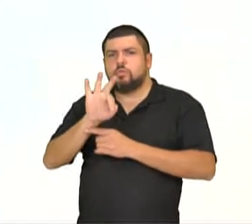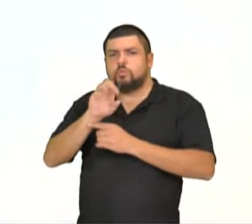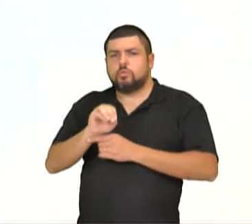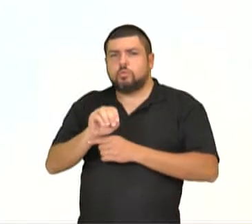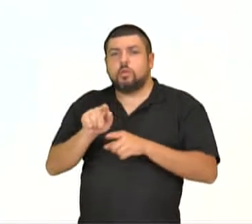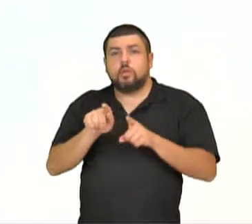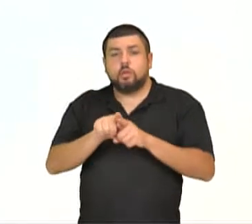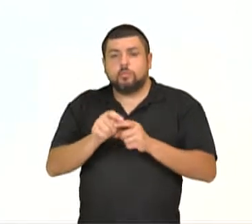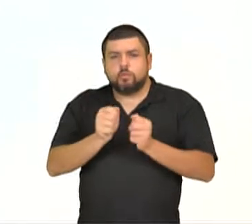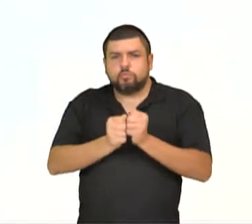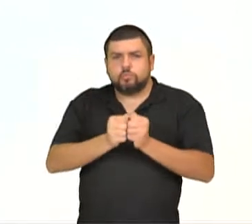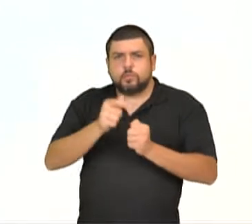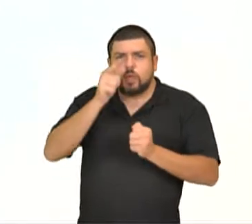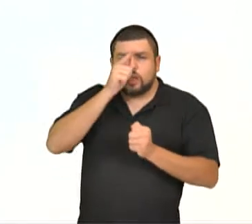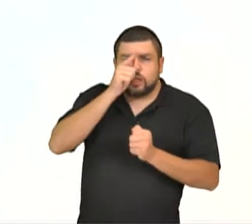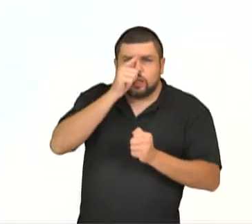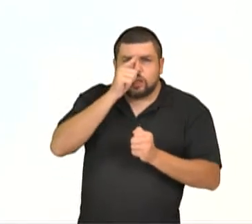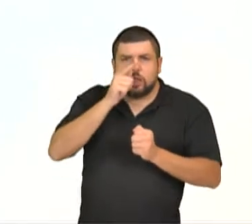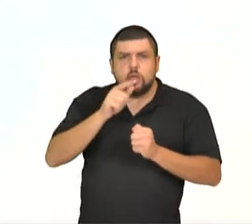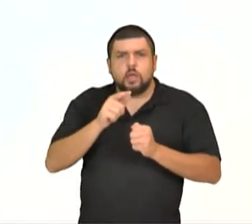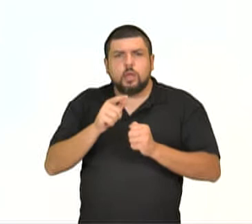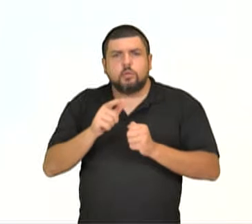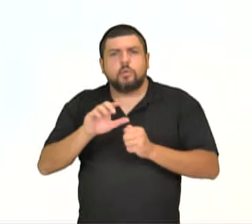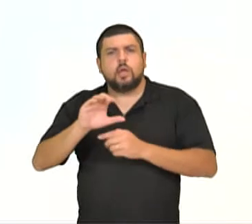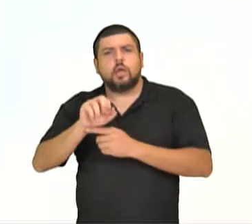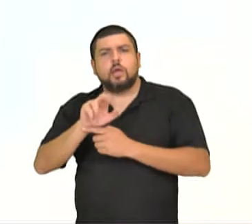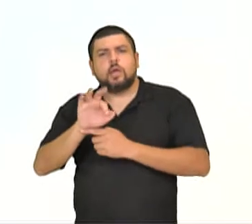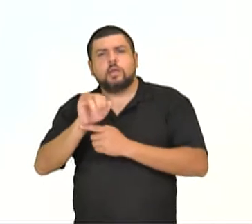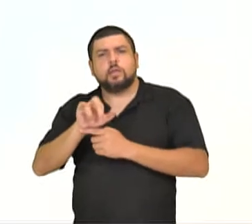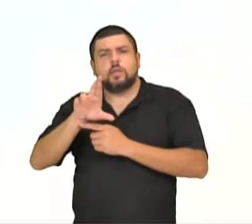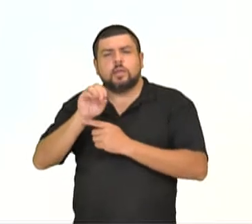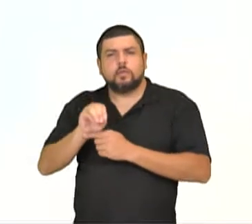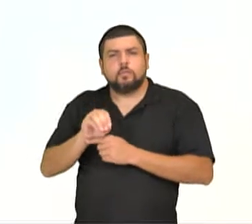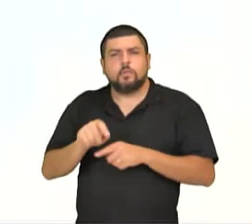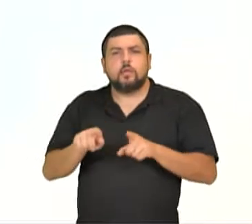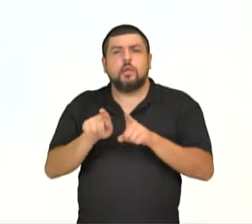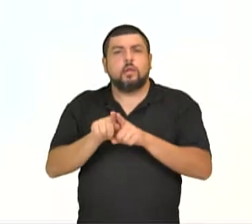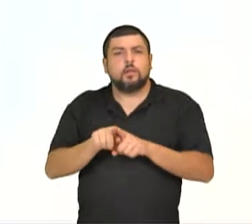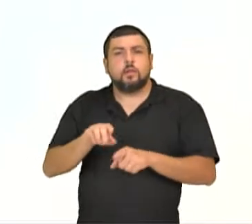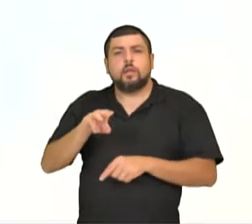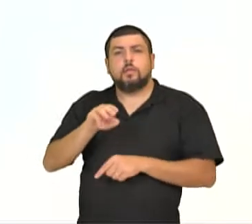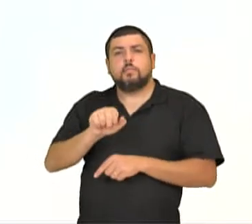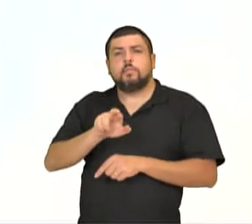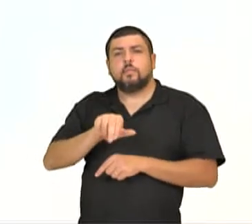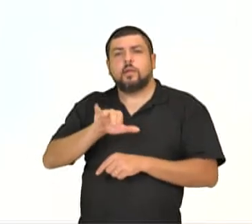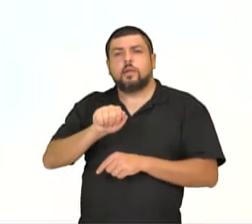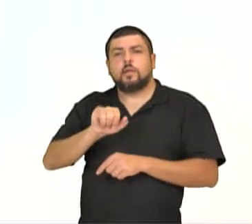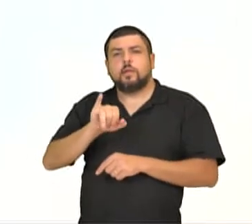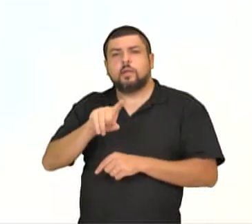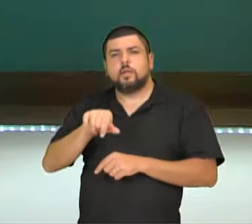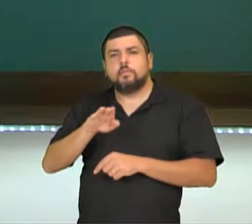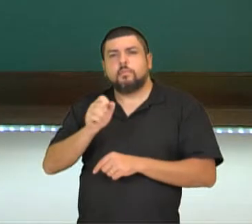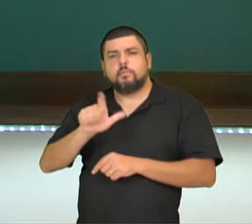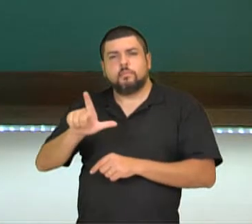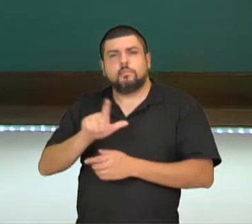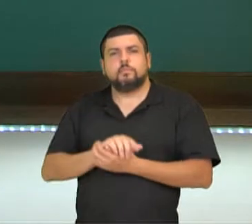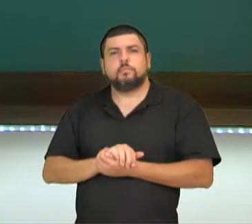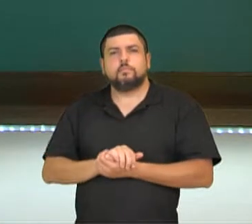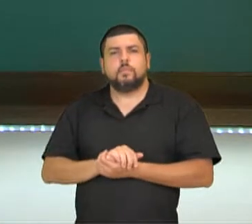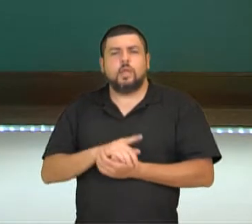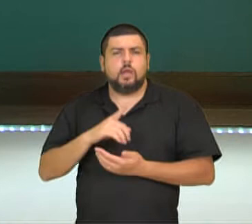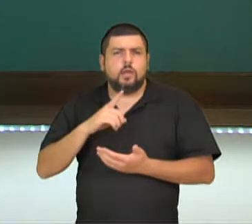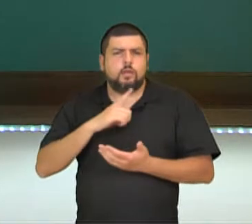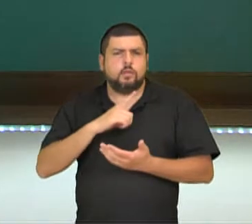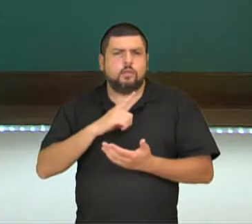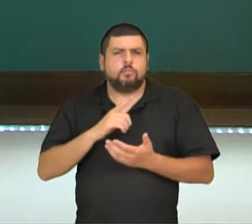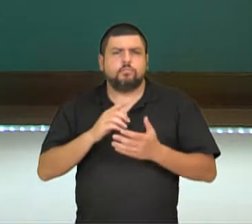cuchá, arroz carreteiro, galinhada e Maria Isabel. Então vejam, tem vários pratos que, dependendo